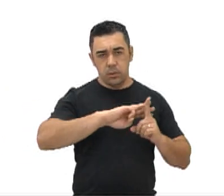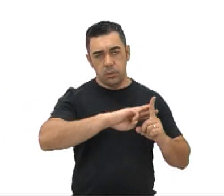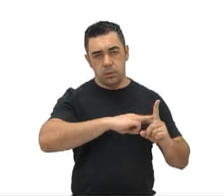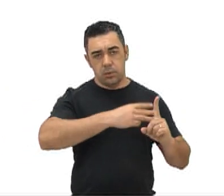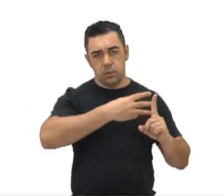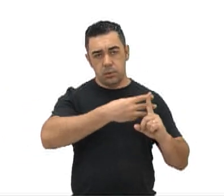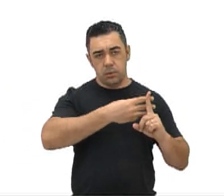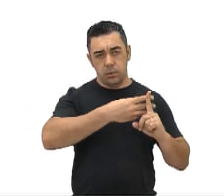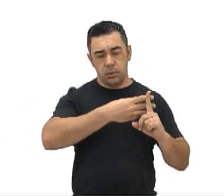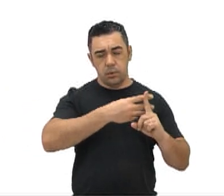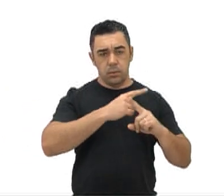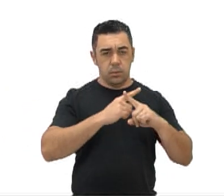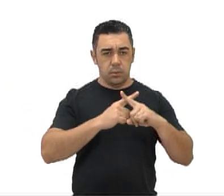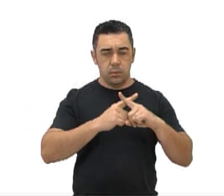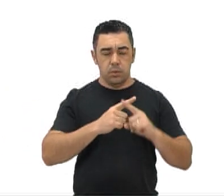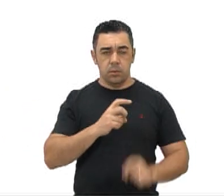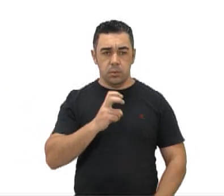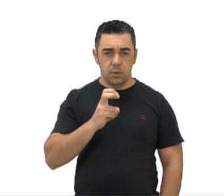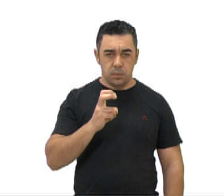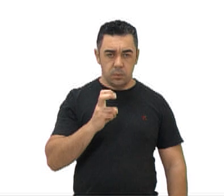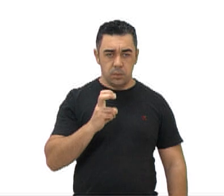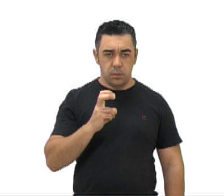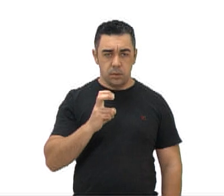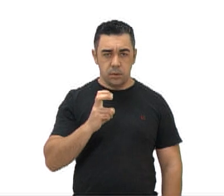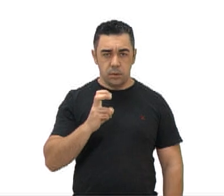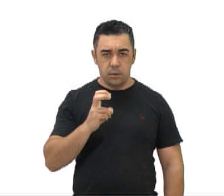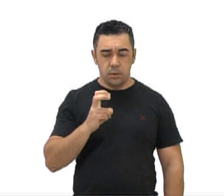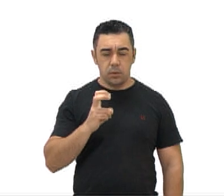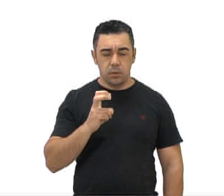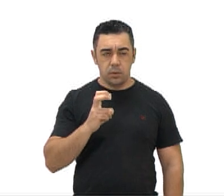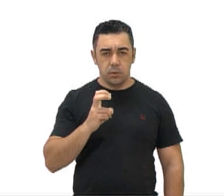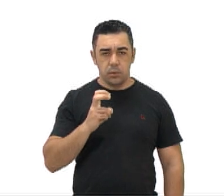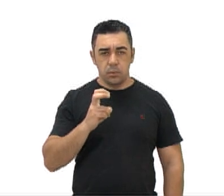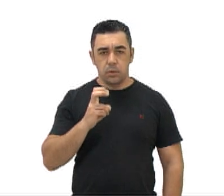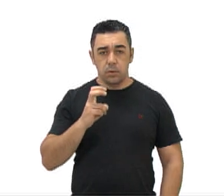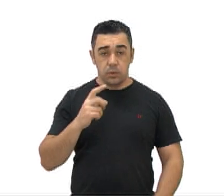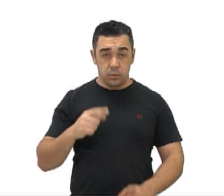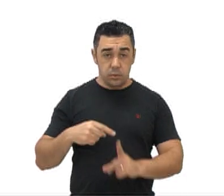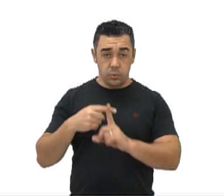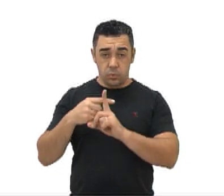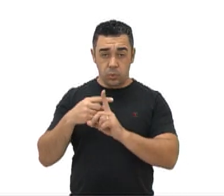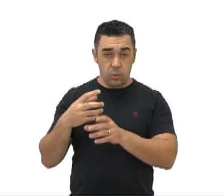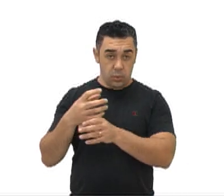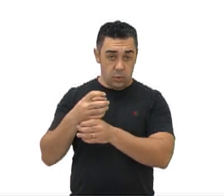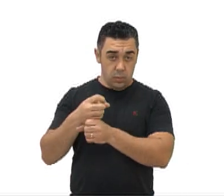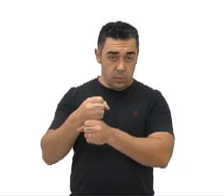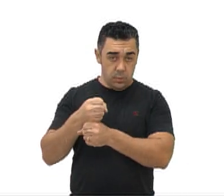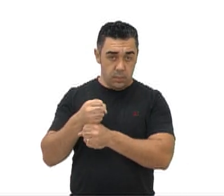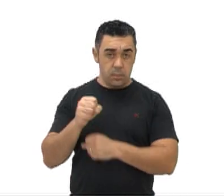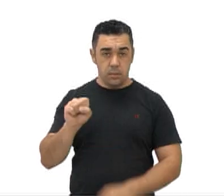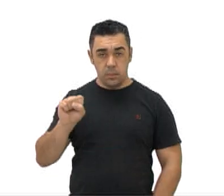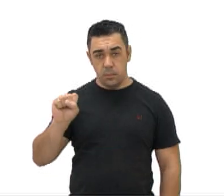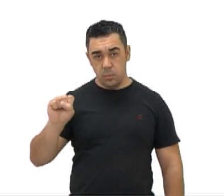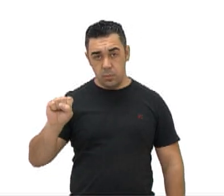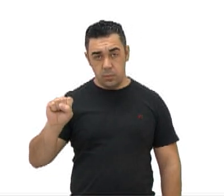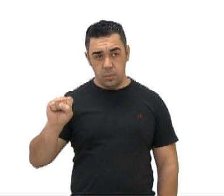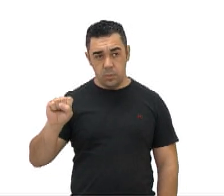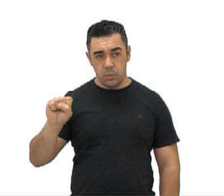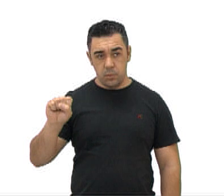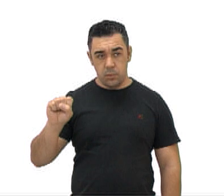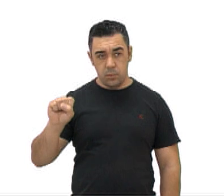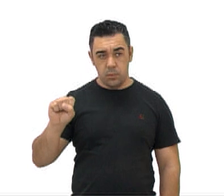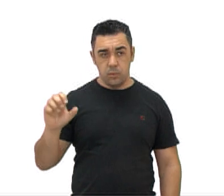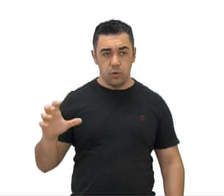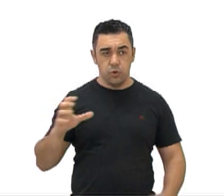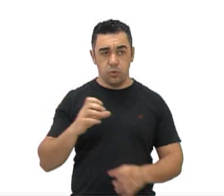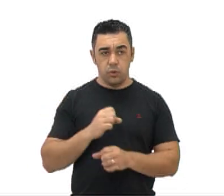triplicar seria multiplicar por 5. E somarmos 8. Então, veja que a gente vai somar 8.